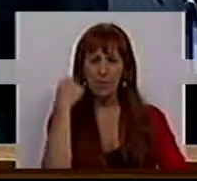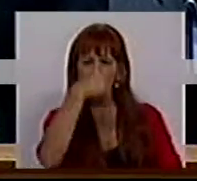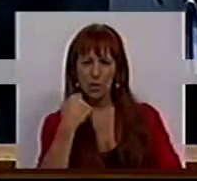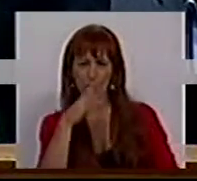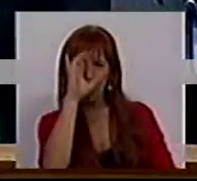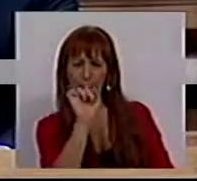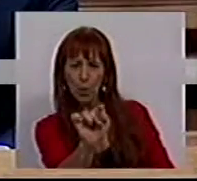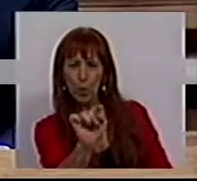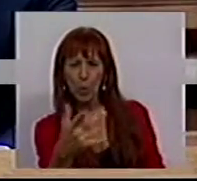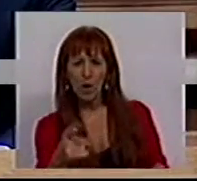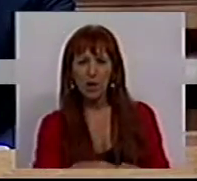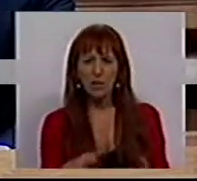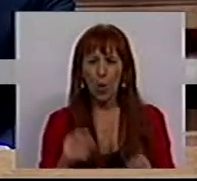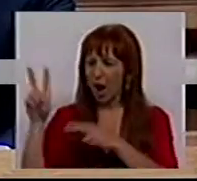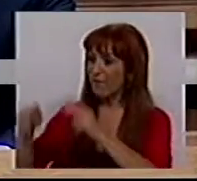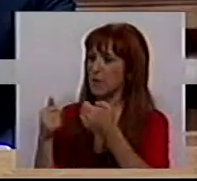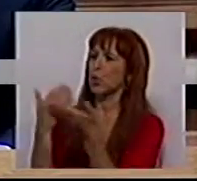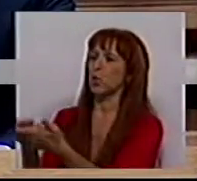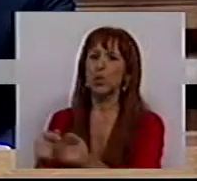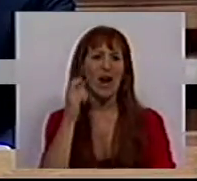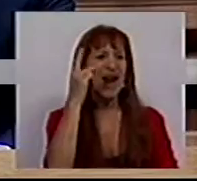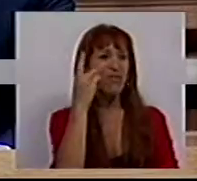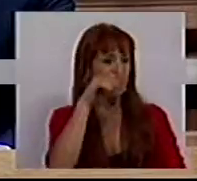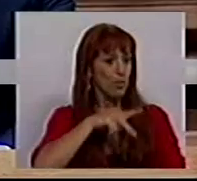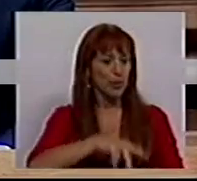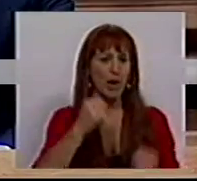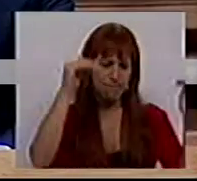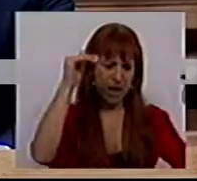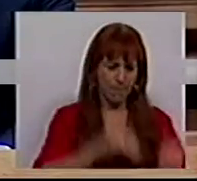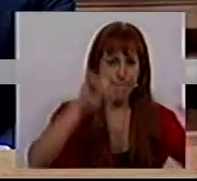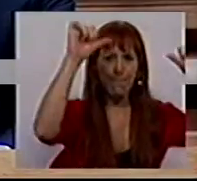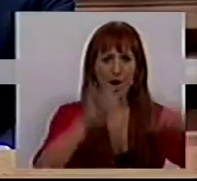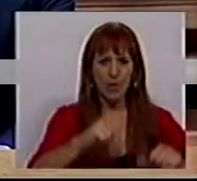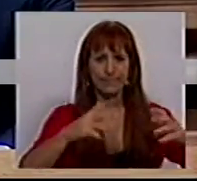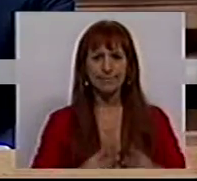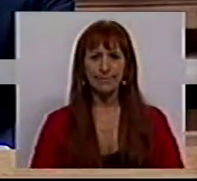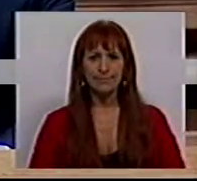bem um rosto de um Governo em que para a finança tudo, para quem vive neste país, tudo cada vez pior.